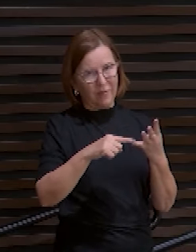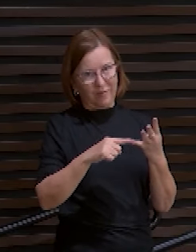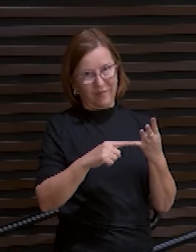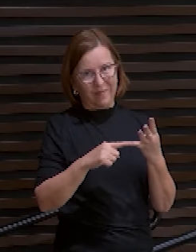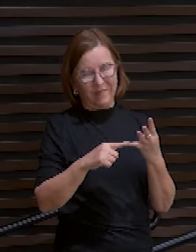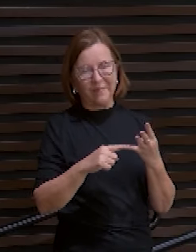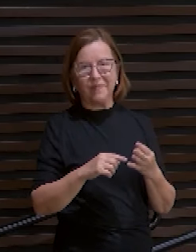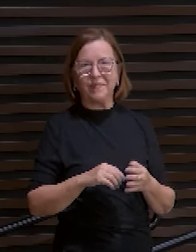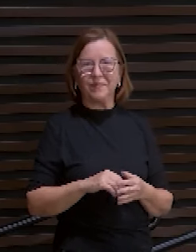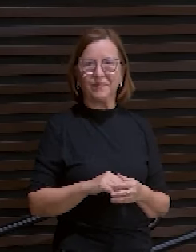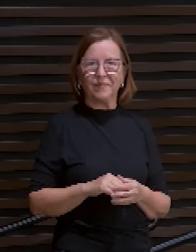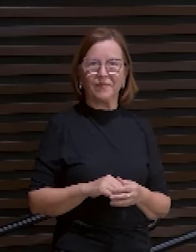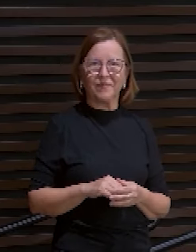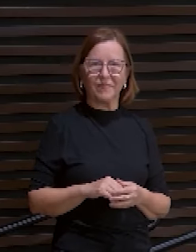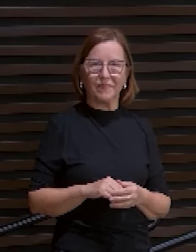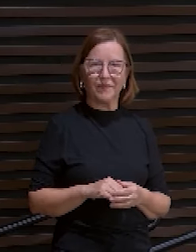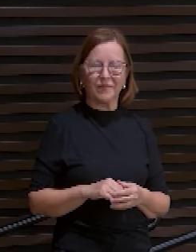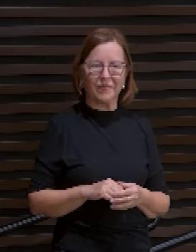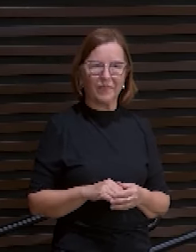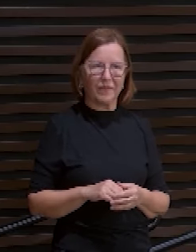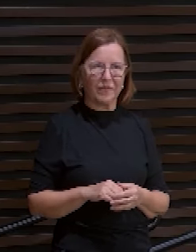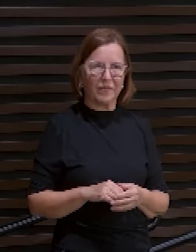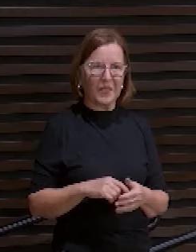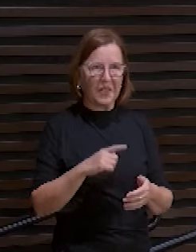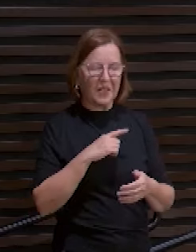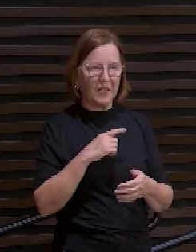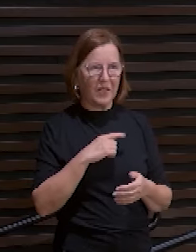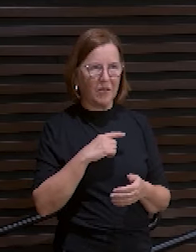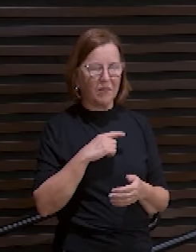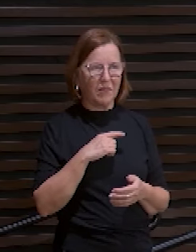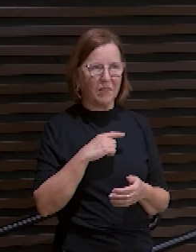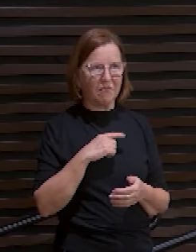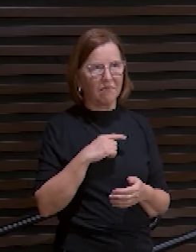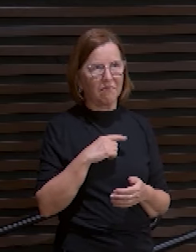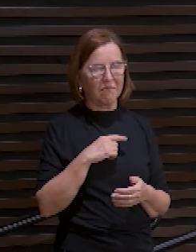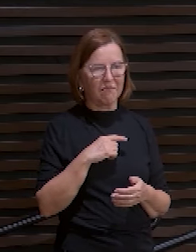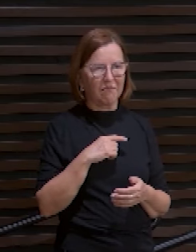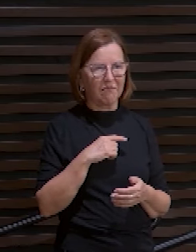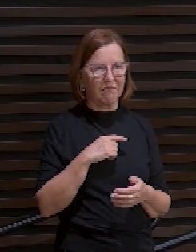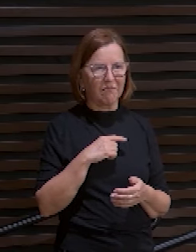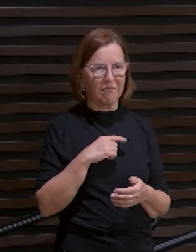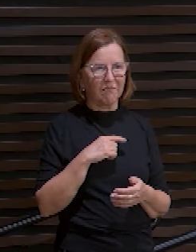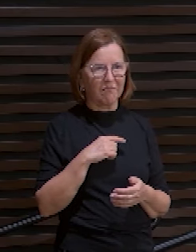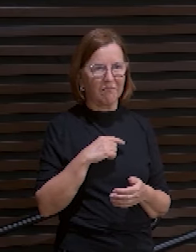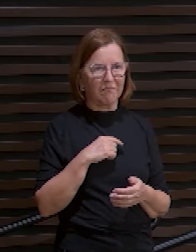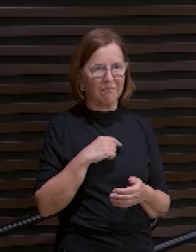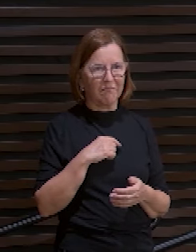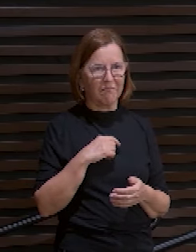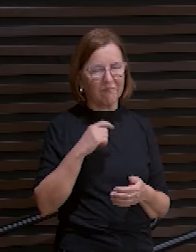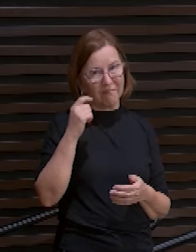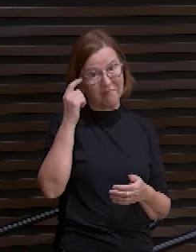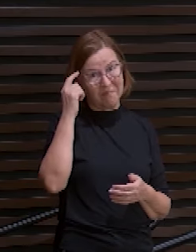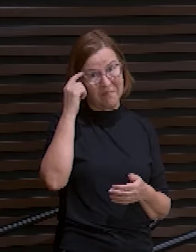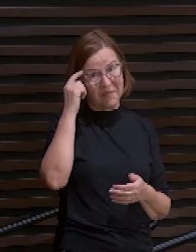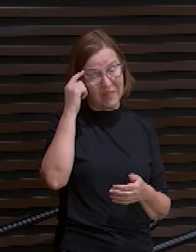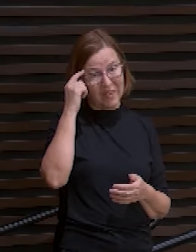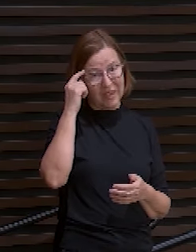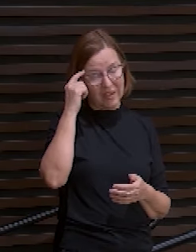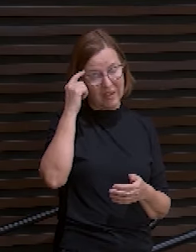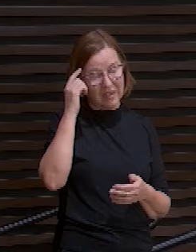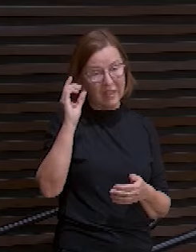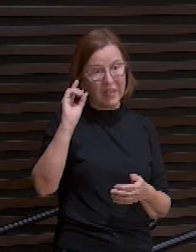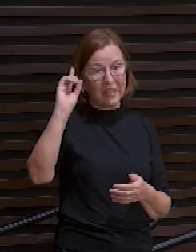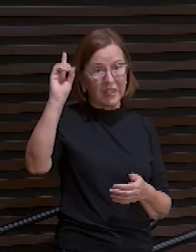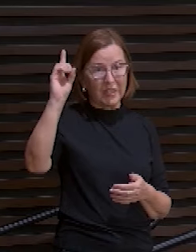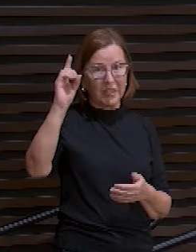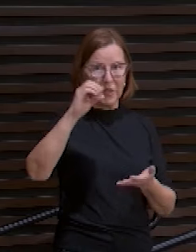então nós temos uma noção que Timo Keller nos coloca